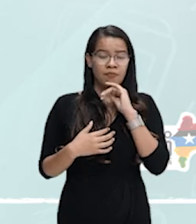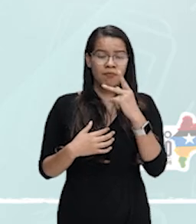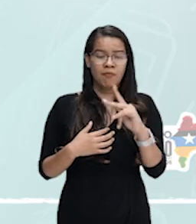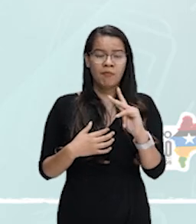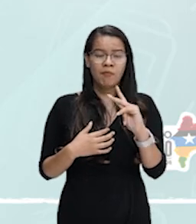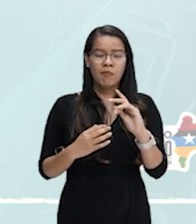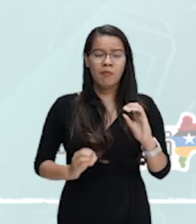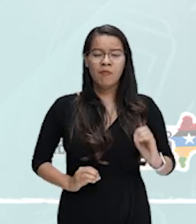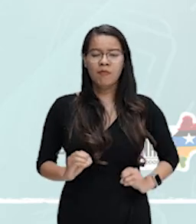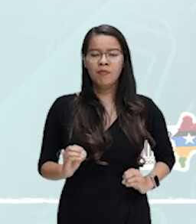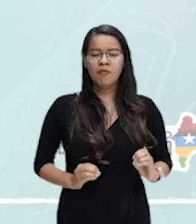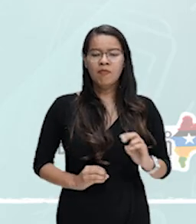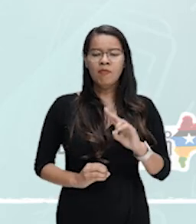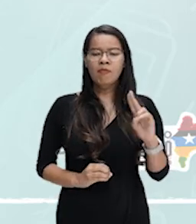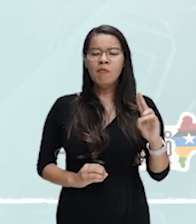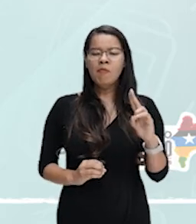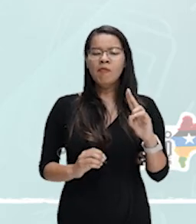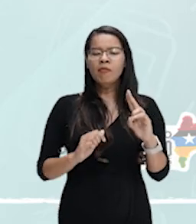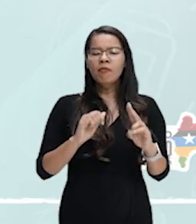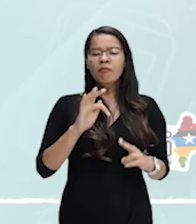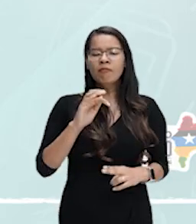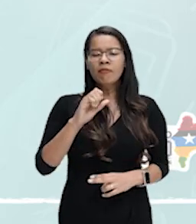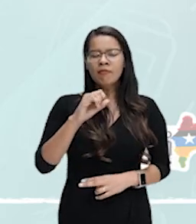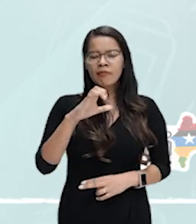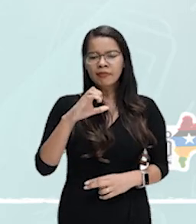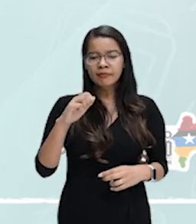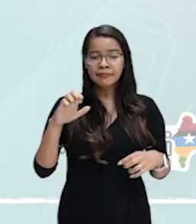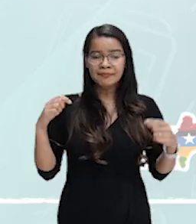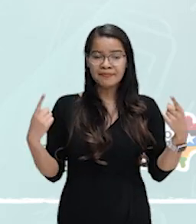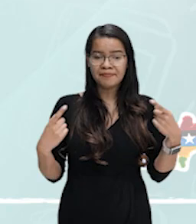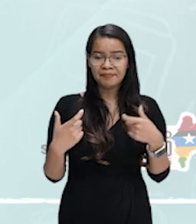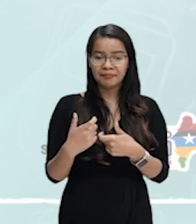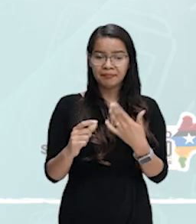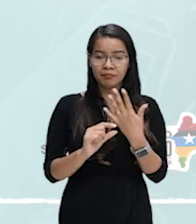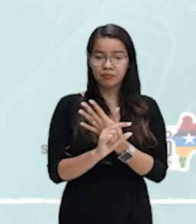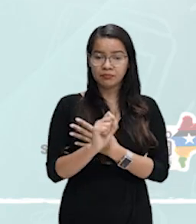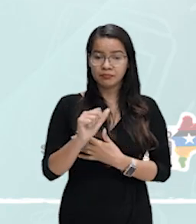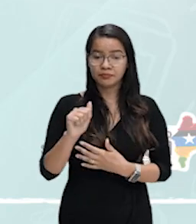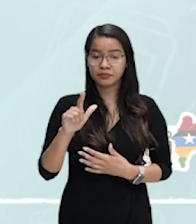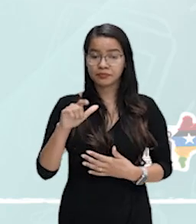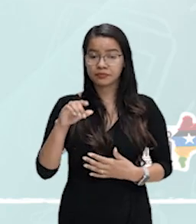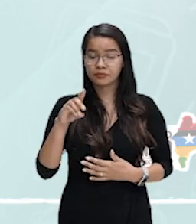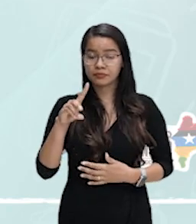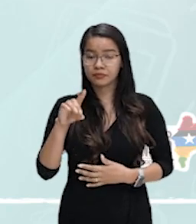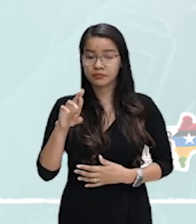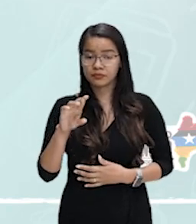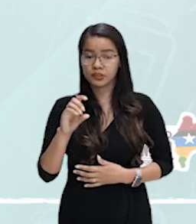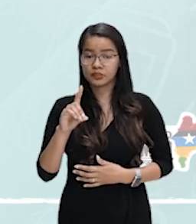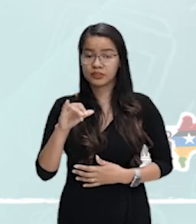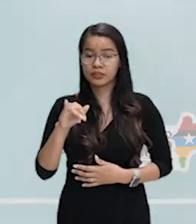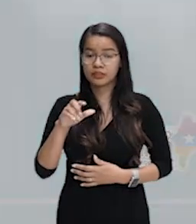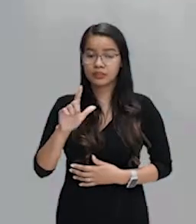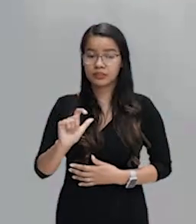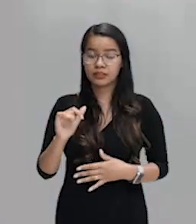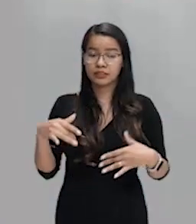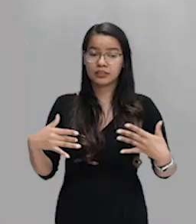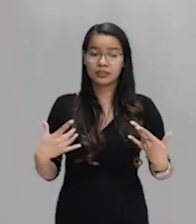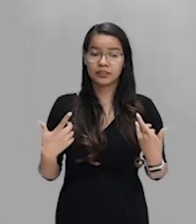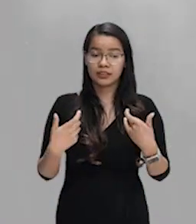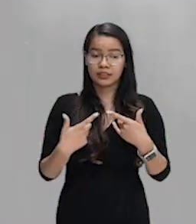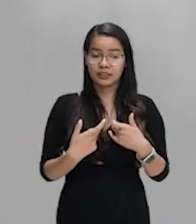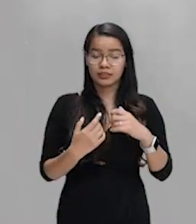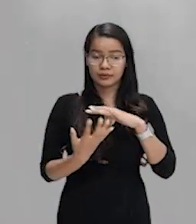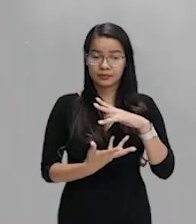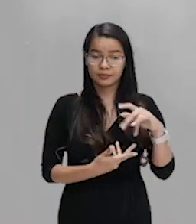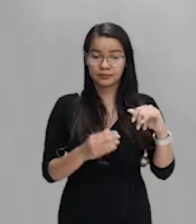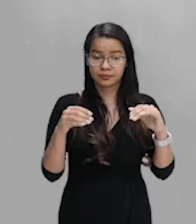chama-se A Face da Guerra de Salvador Dalí. Né, um rosto monstruoso com um rosto dentro, com outro dentro. Então, essa guerra ela é internalizada,